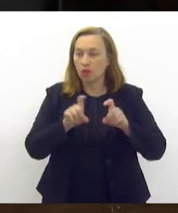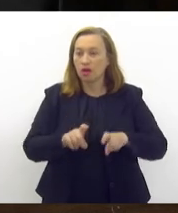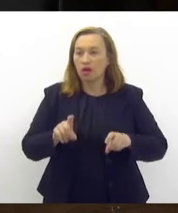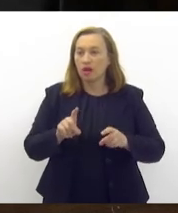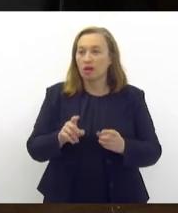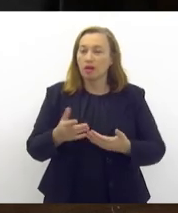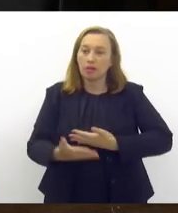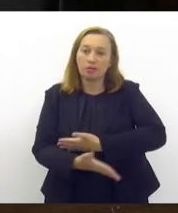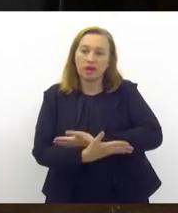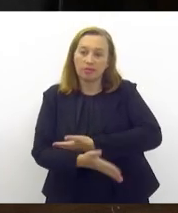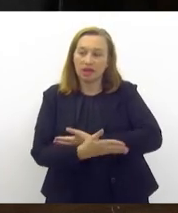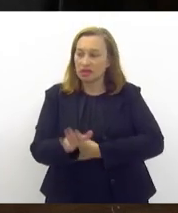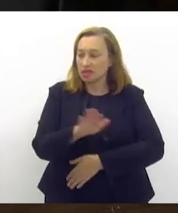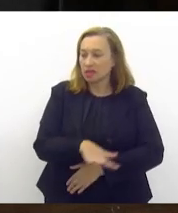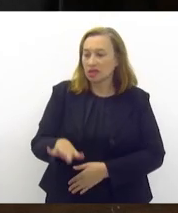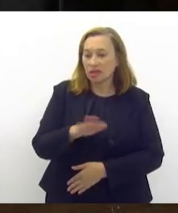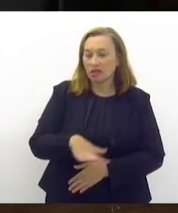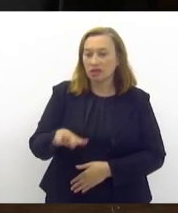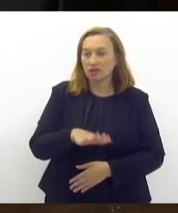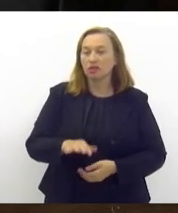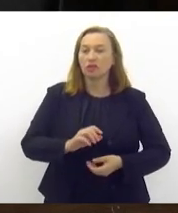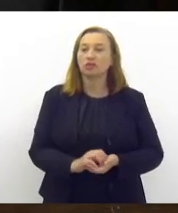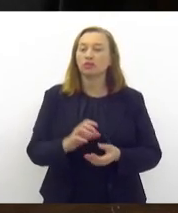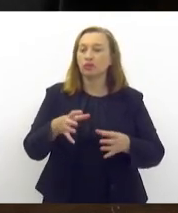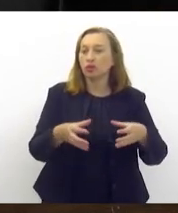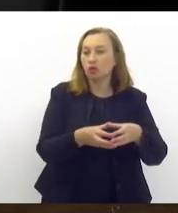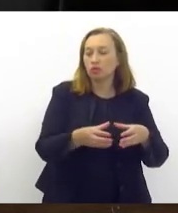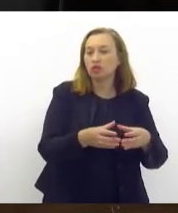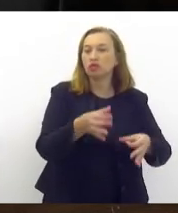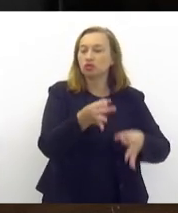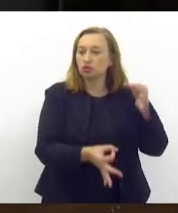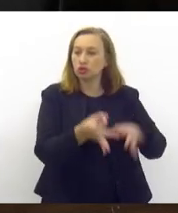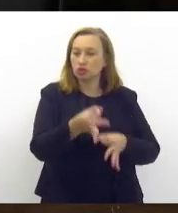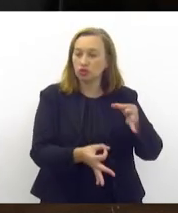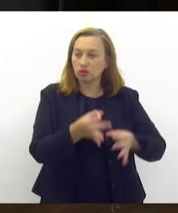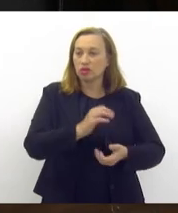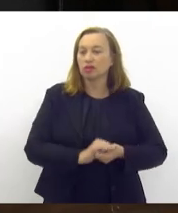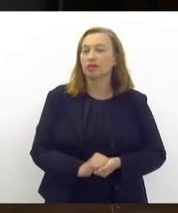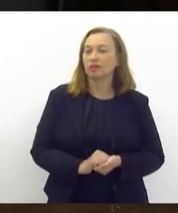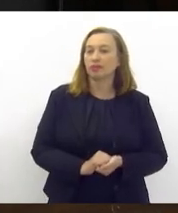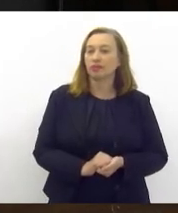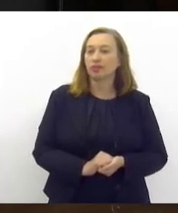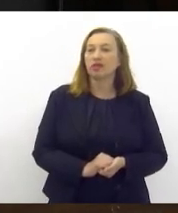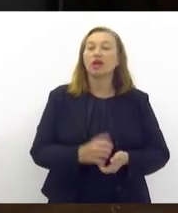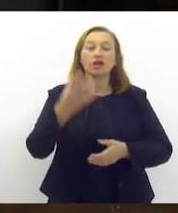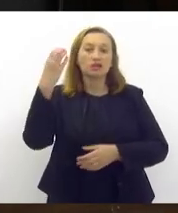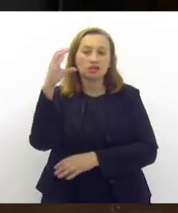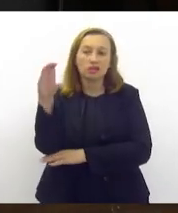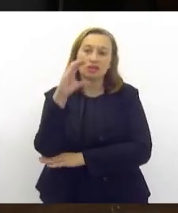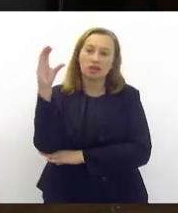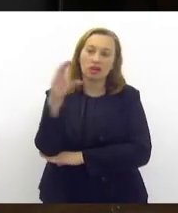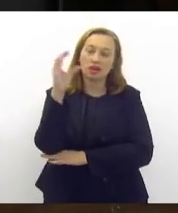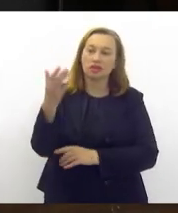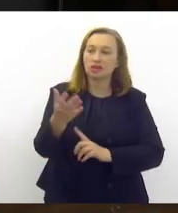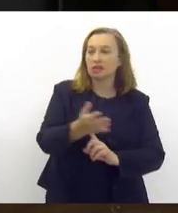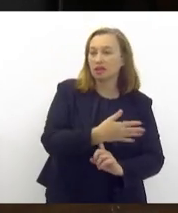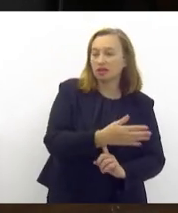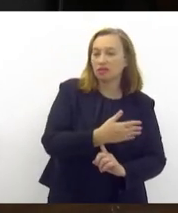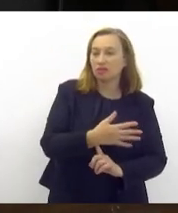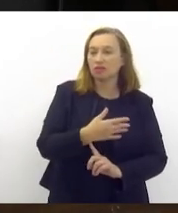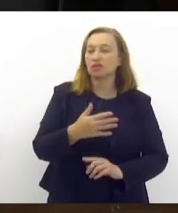crianças. Pareceres das comissões de Constituição e Justiça pela juridicidade e de Ciência e Tecnologia